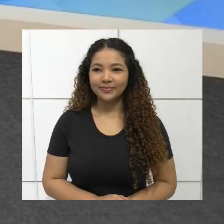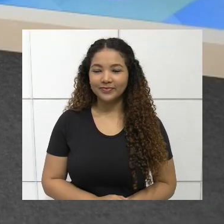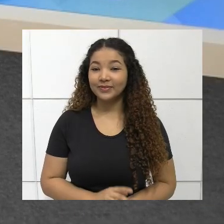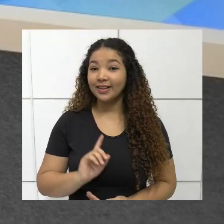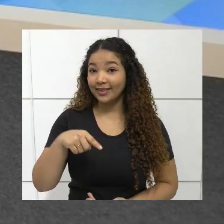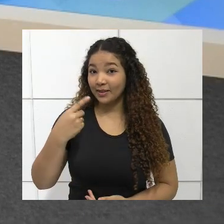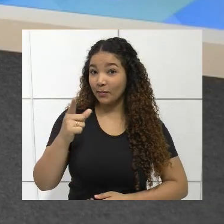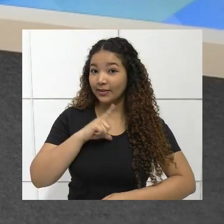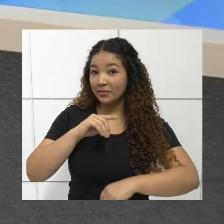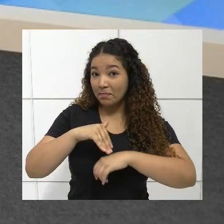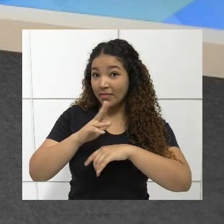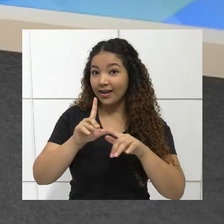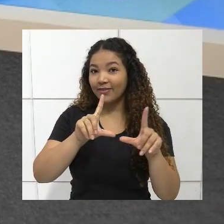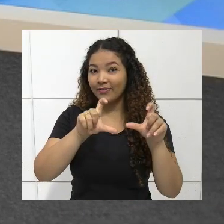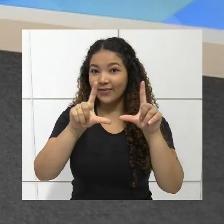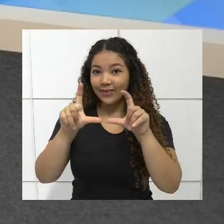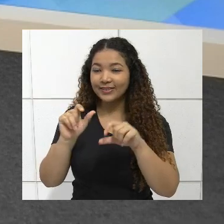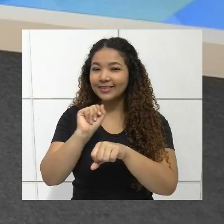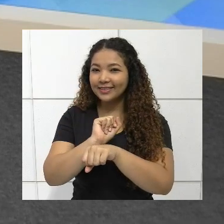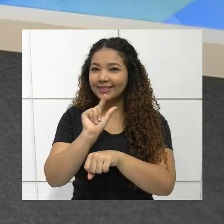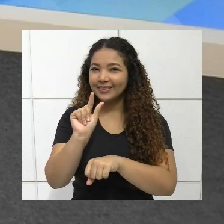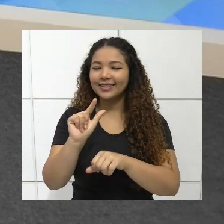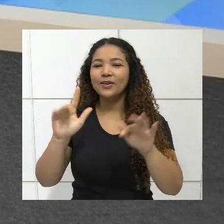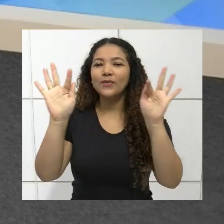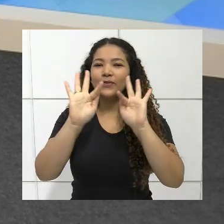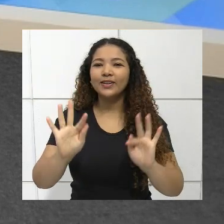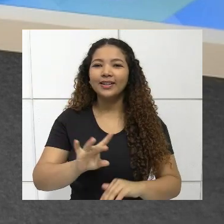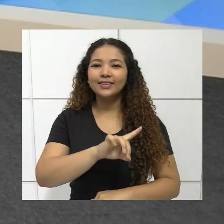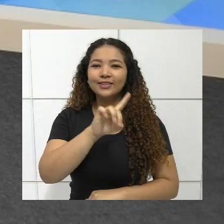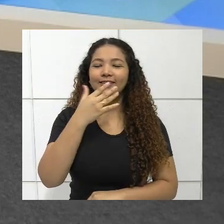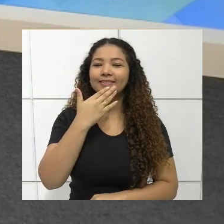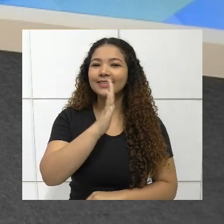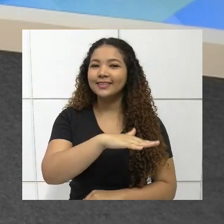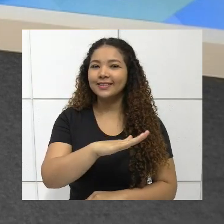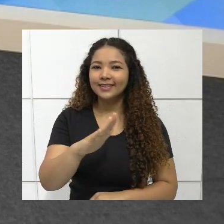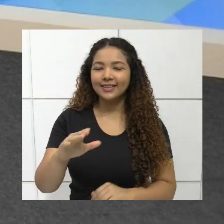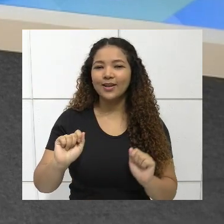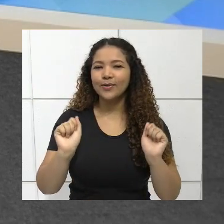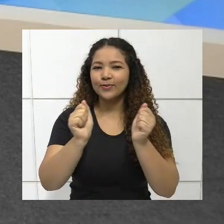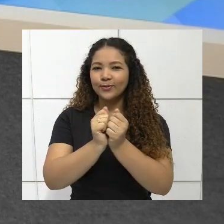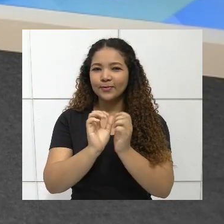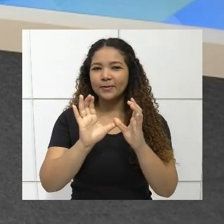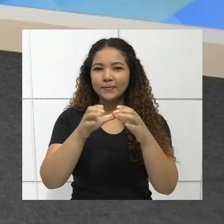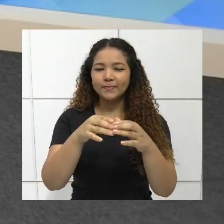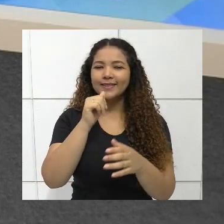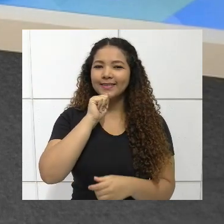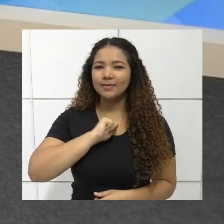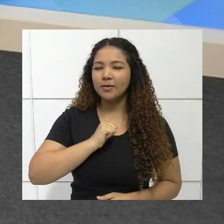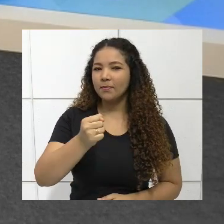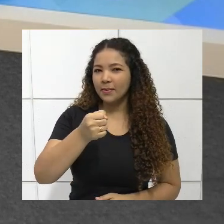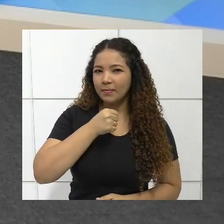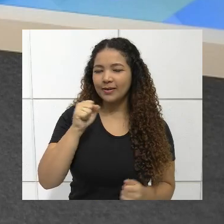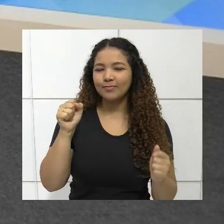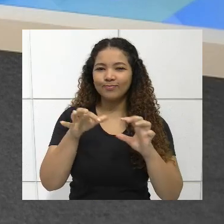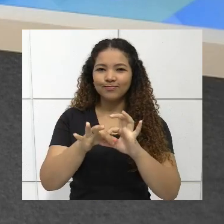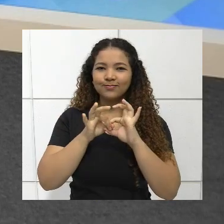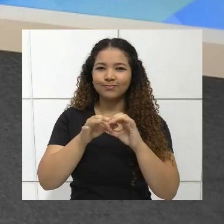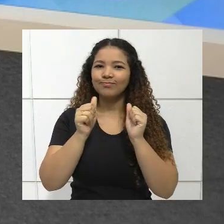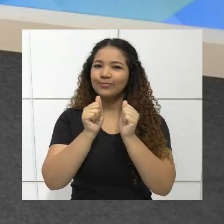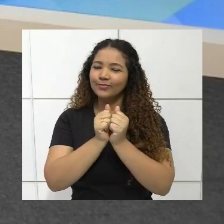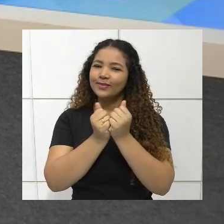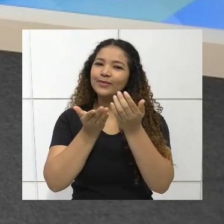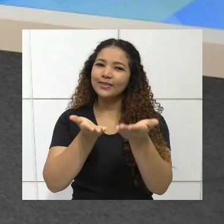Daqui a pouquinho tem mais, hein? Olha só. Feliz Dia das Crianças, Rede TV Abaetetuba, Rede TV e você, criança como você, Rede TV, criança